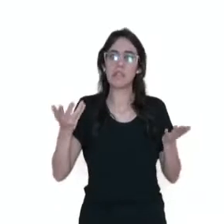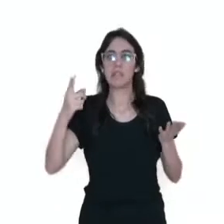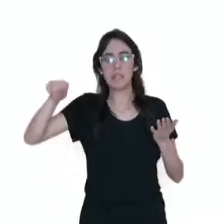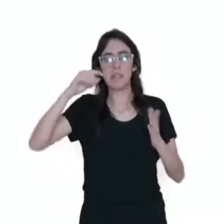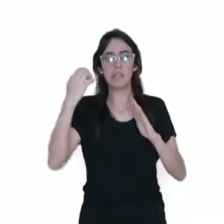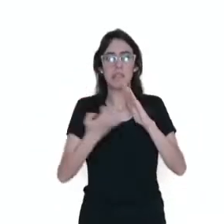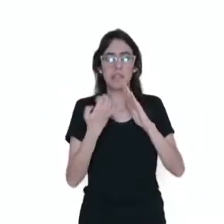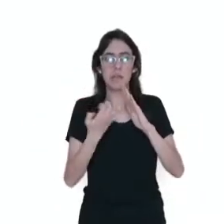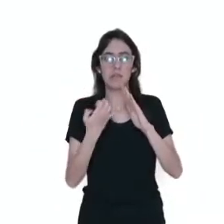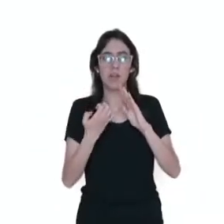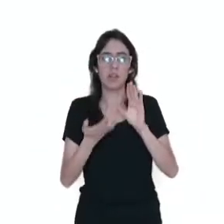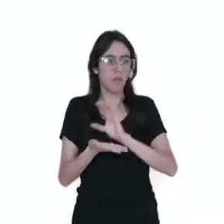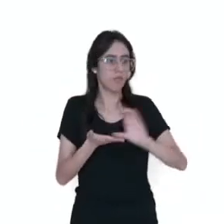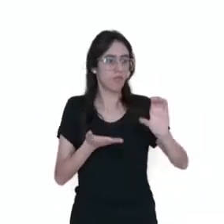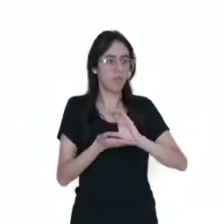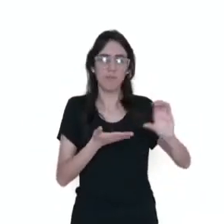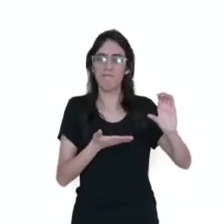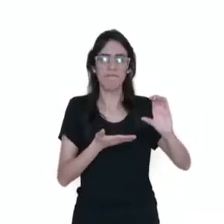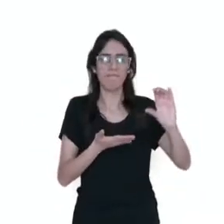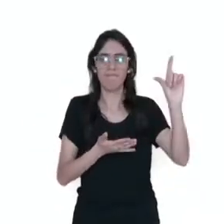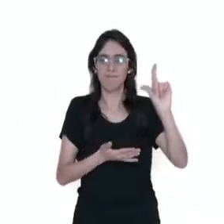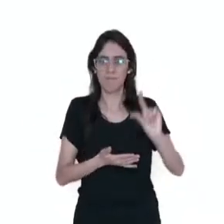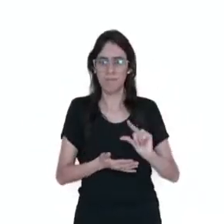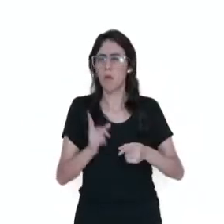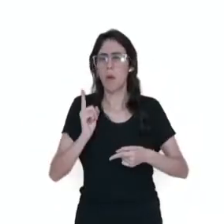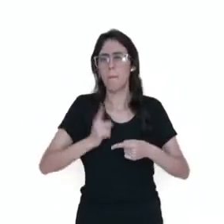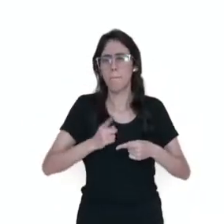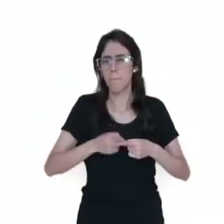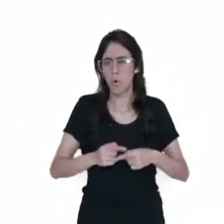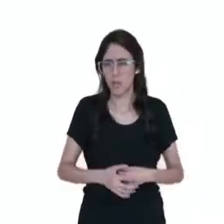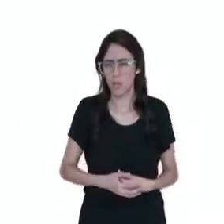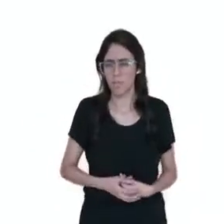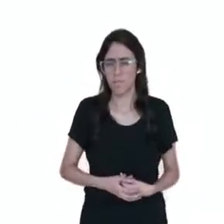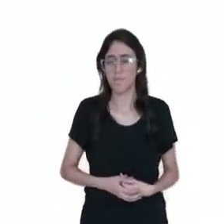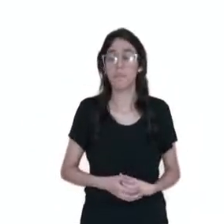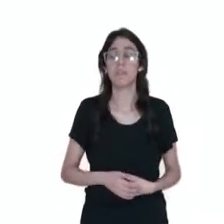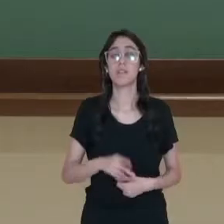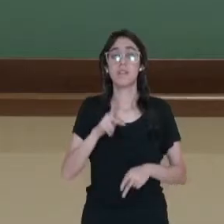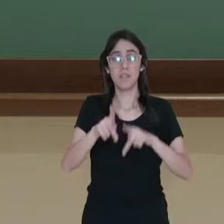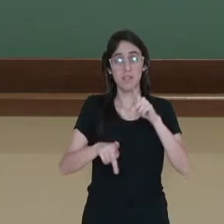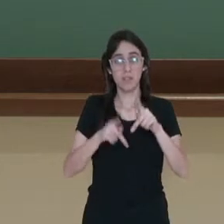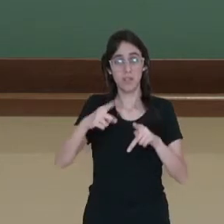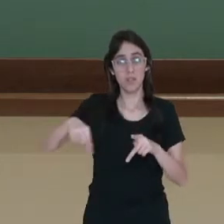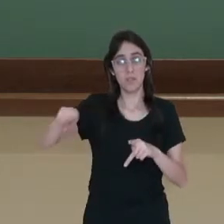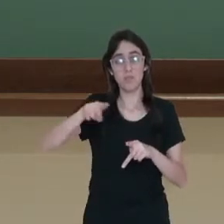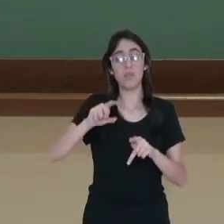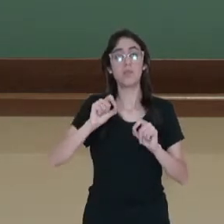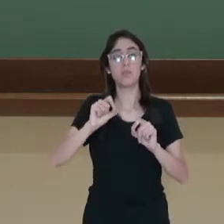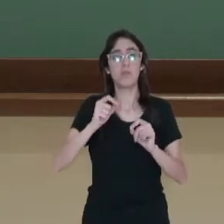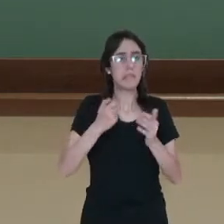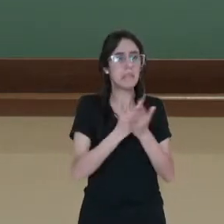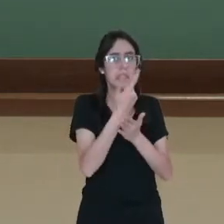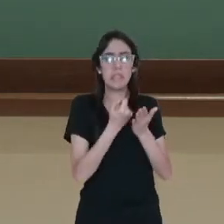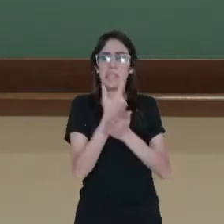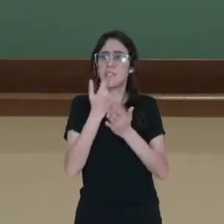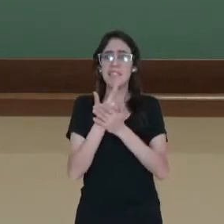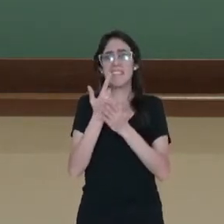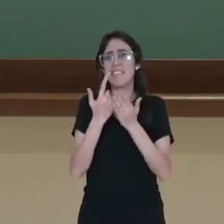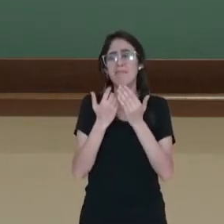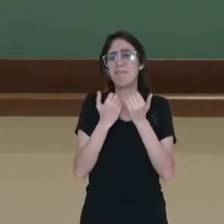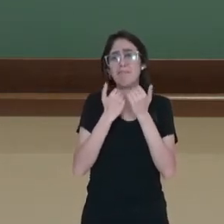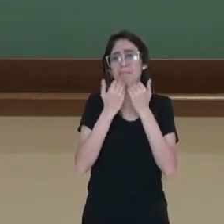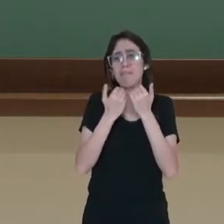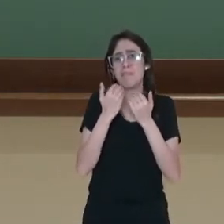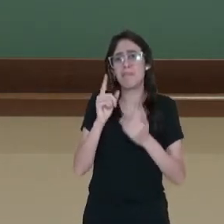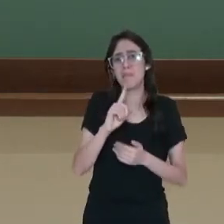seus investimentos na produção, porque a população tinha um poder de compra não tão elevado, pouco